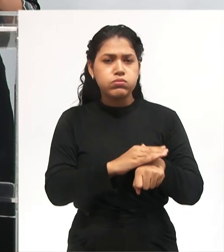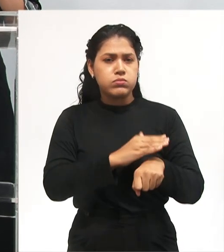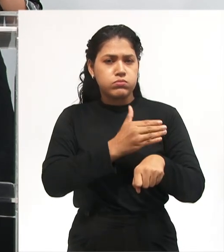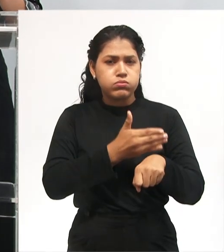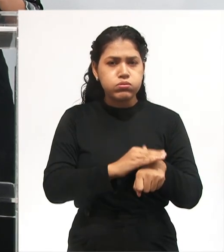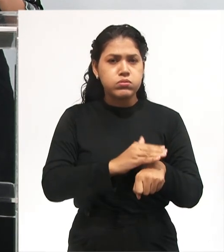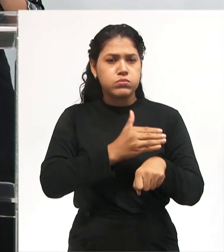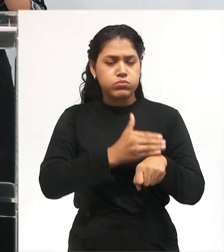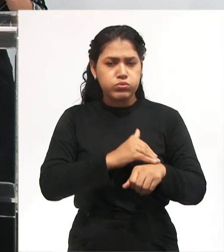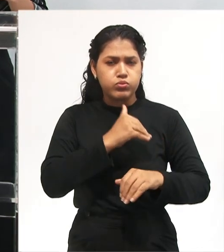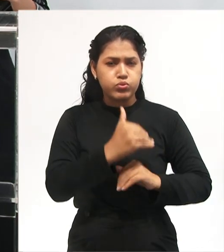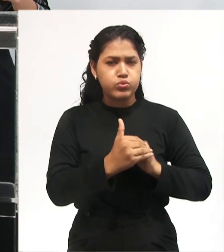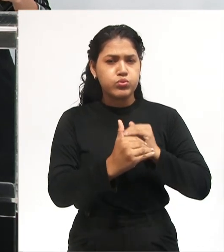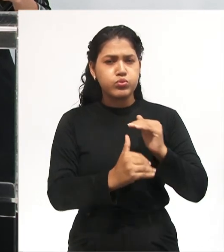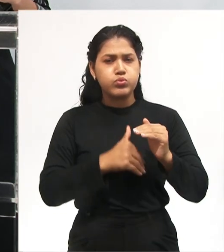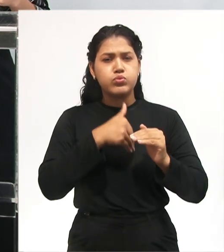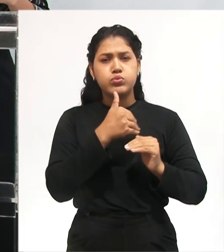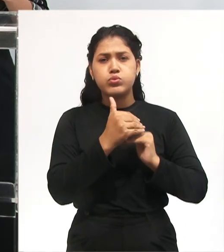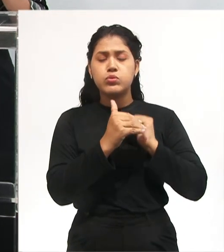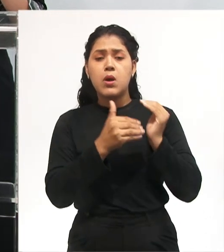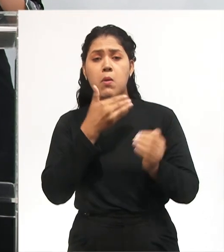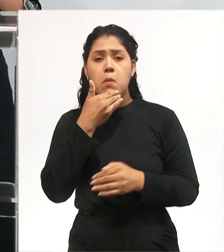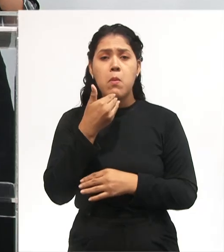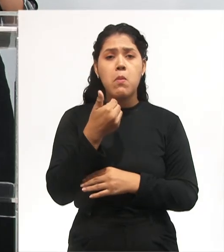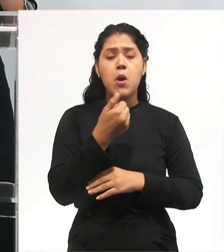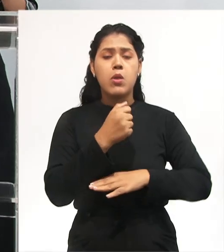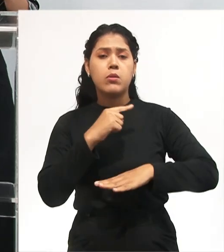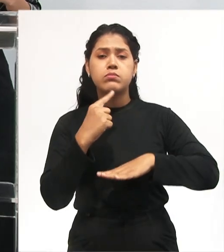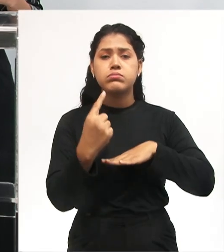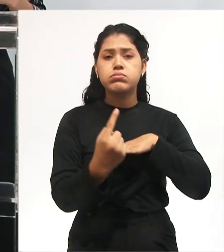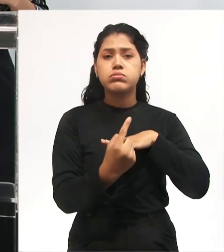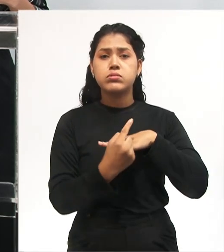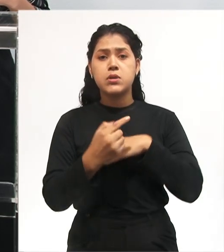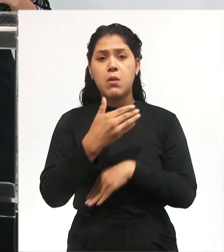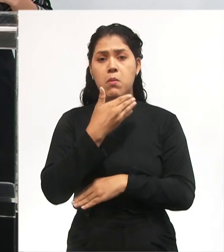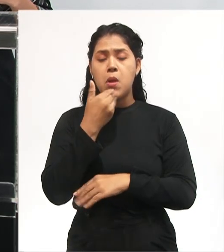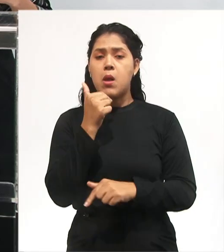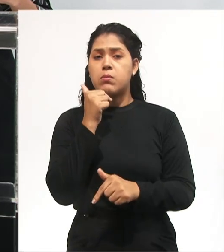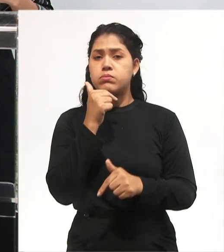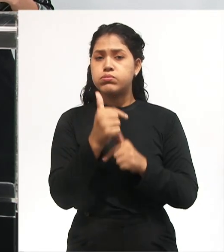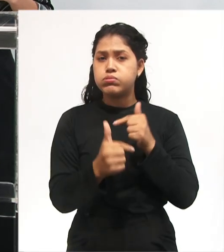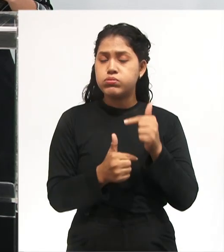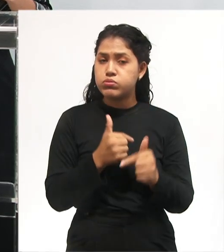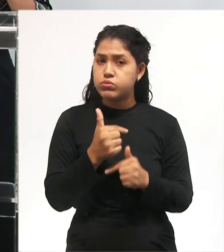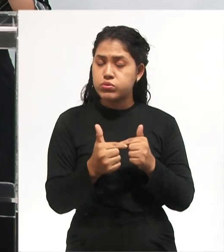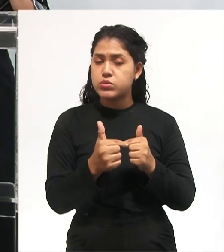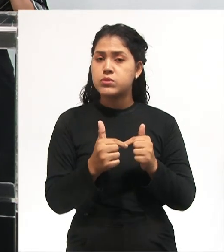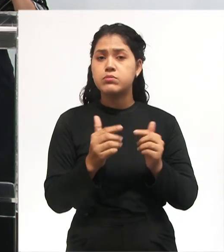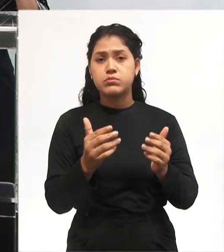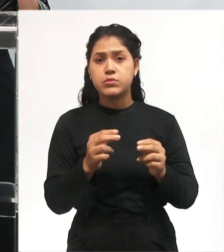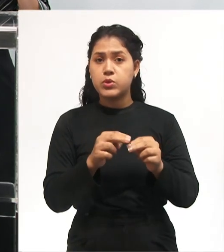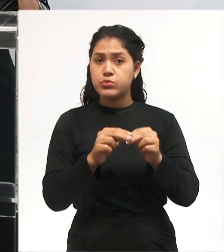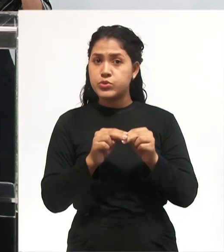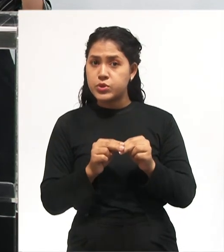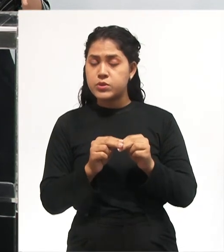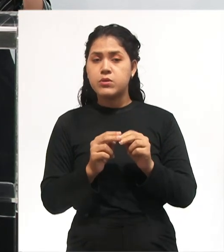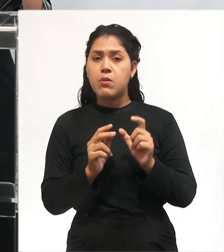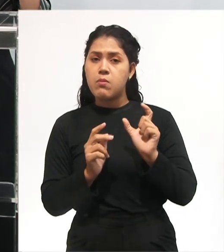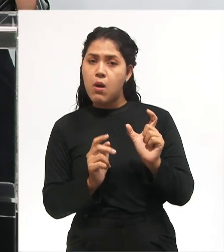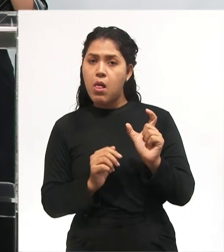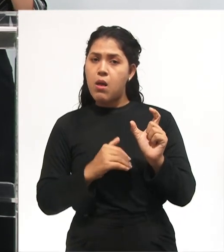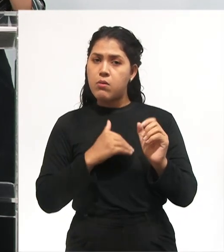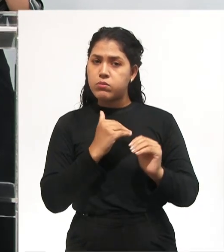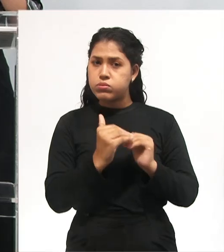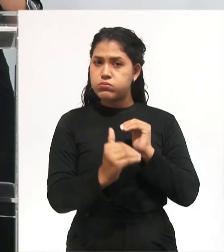qualidade na ação, qualidade no atendimento, qualidade no serviço que é prestado. Então, quando eu estou falando de